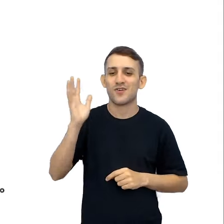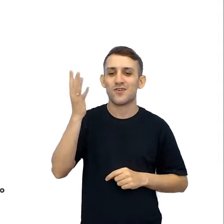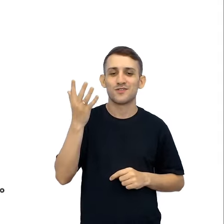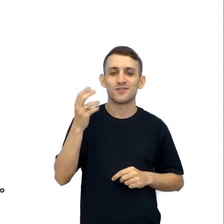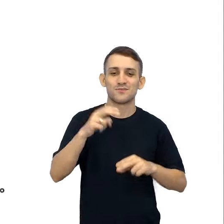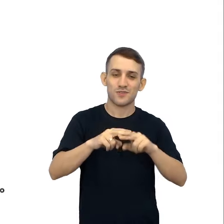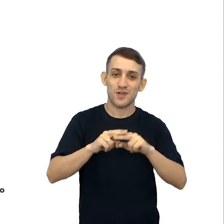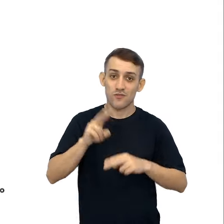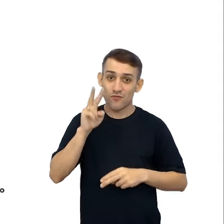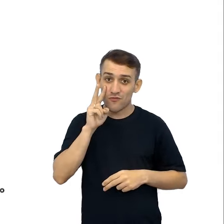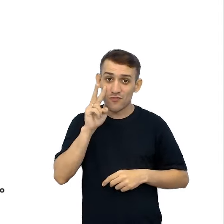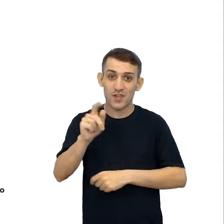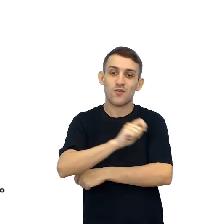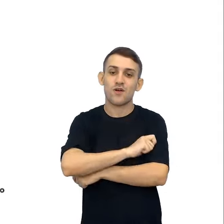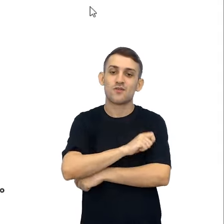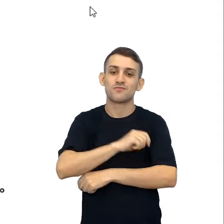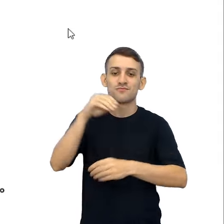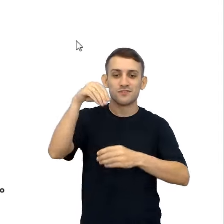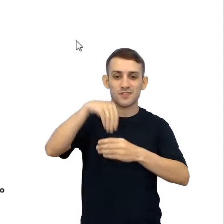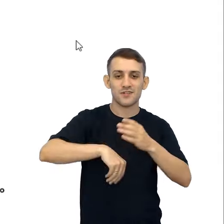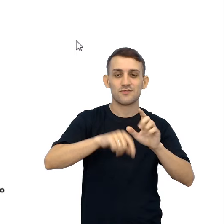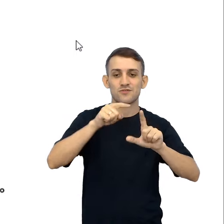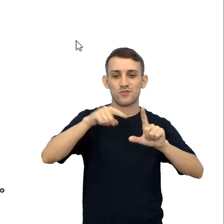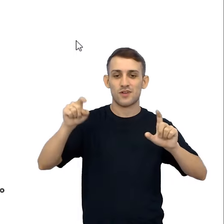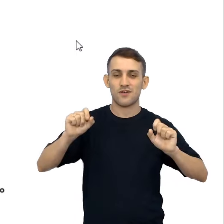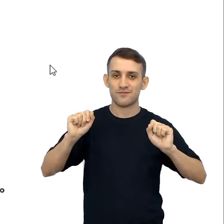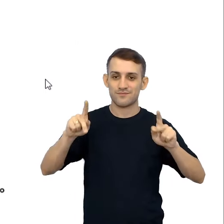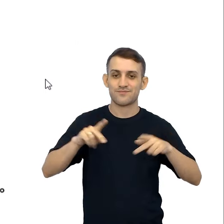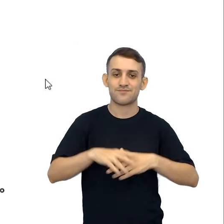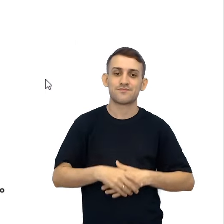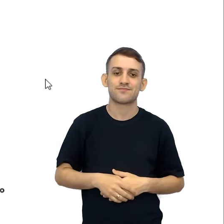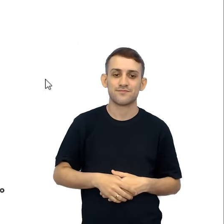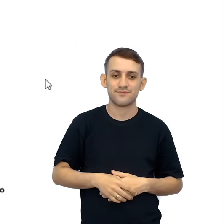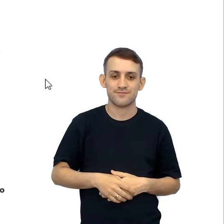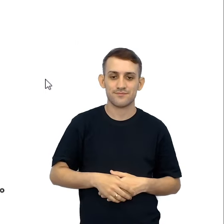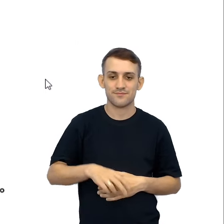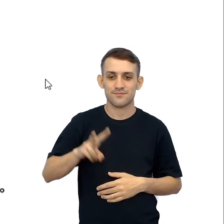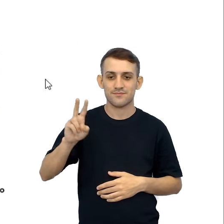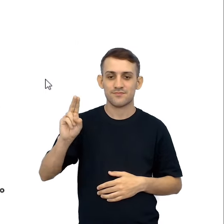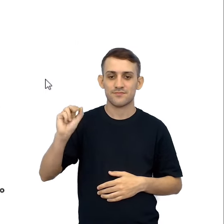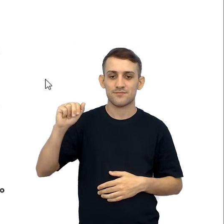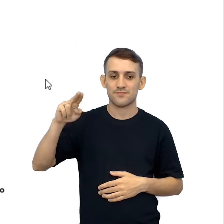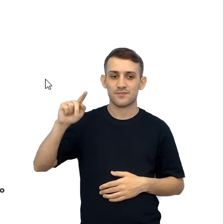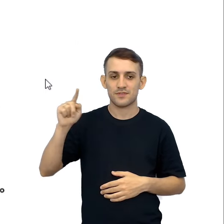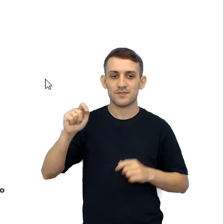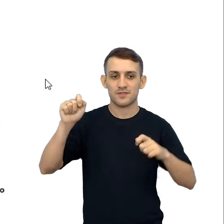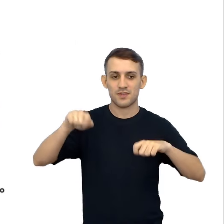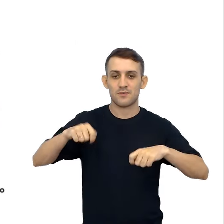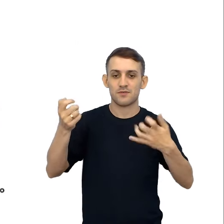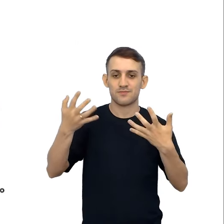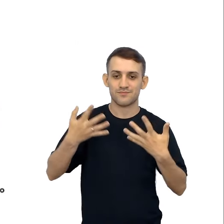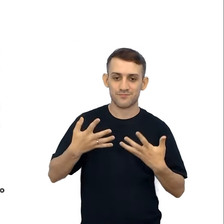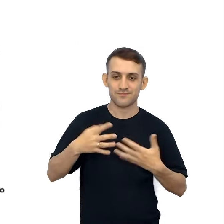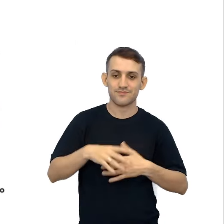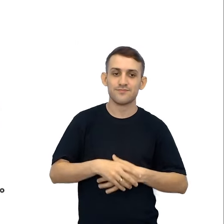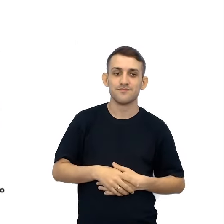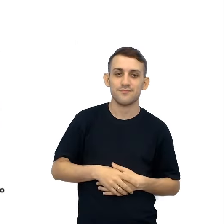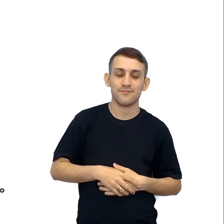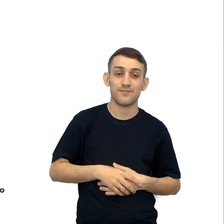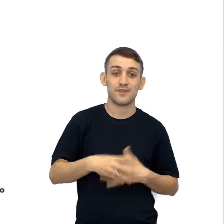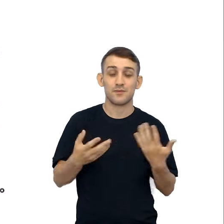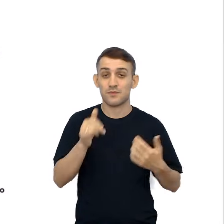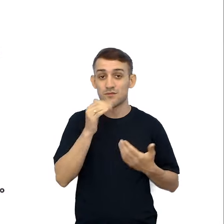do olhar do estudante para esse gráfico aqui, tá bom? Ok. Tá, Vanuzzi, vou passar aqui os objetivos. Isso aí, meninas, vamos